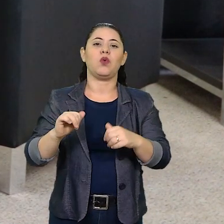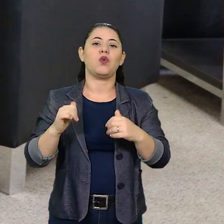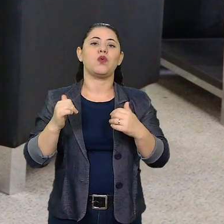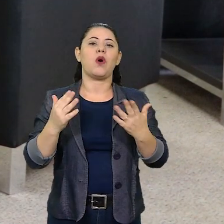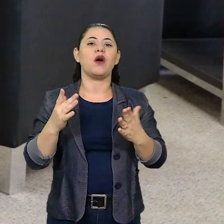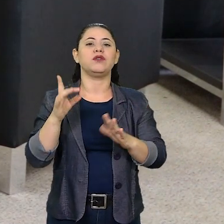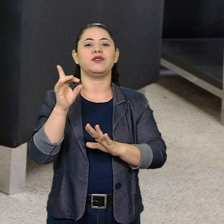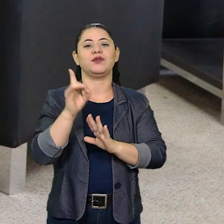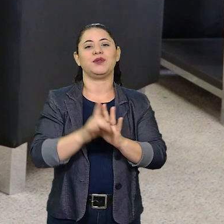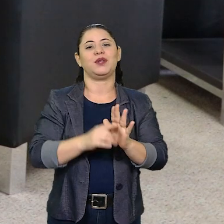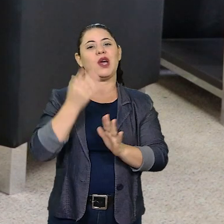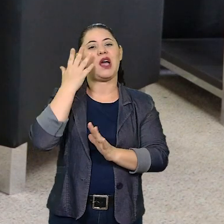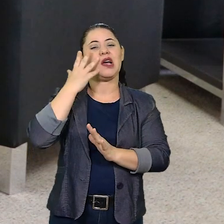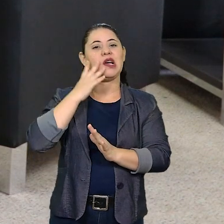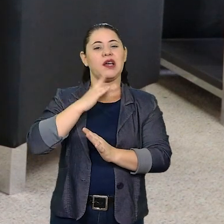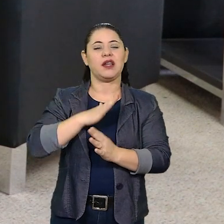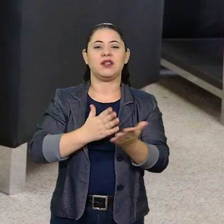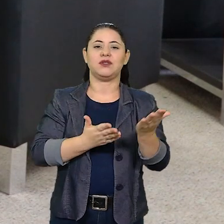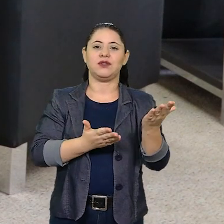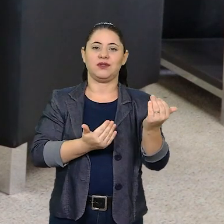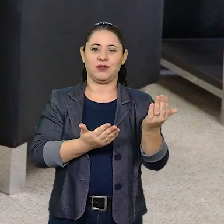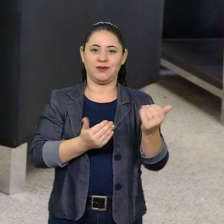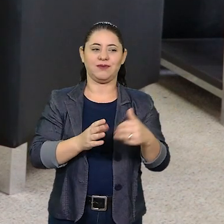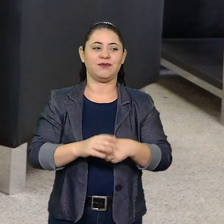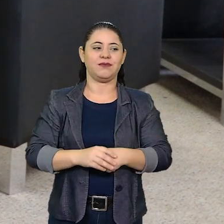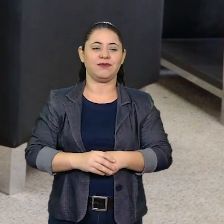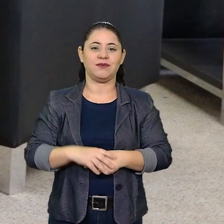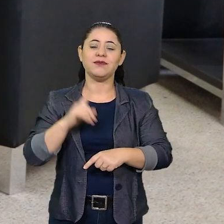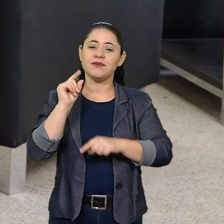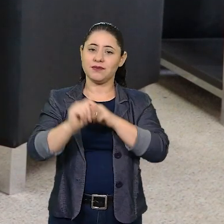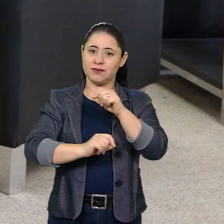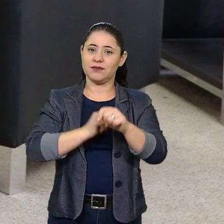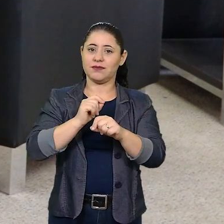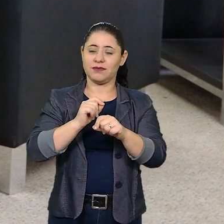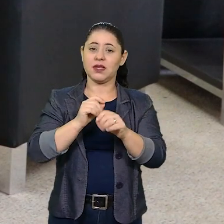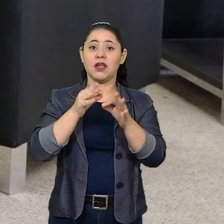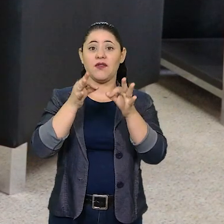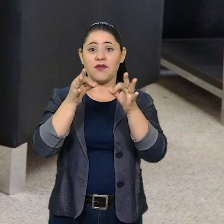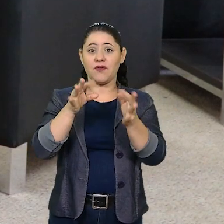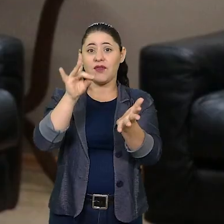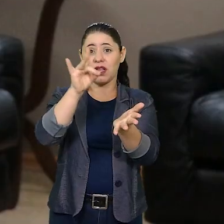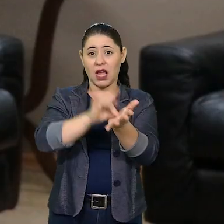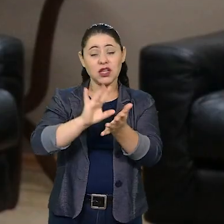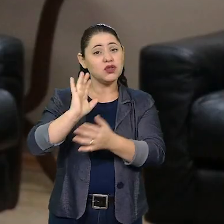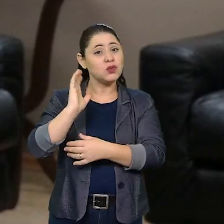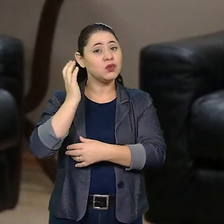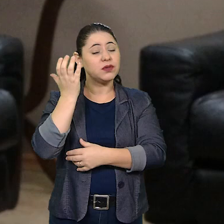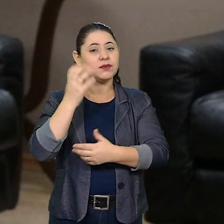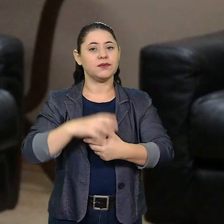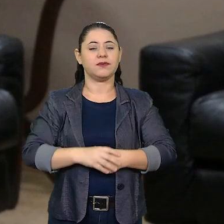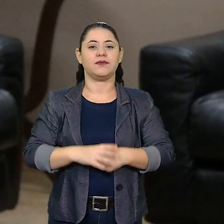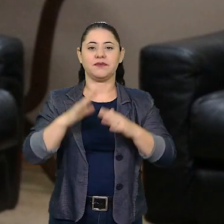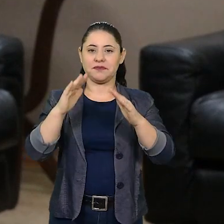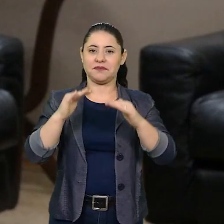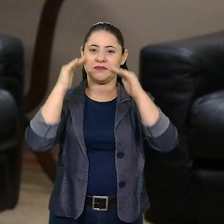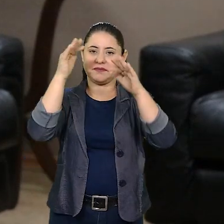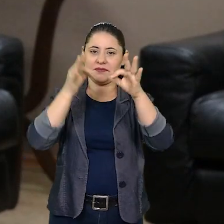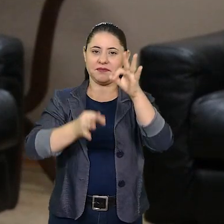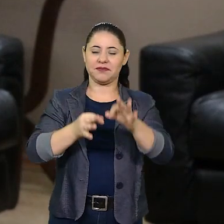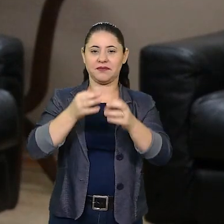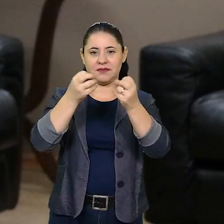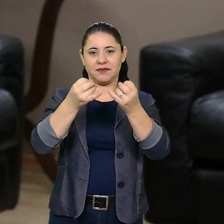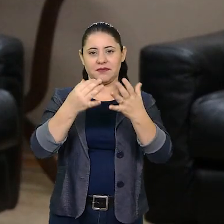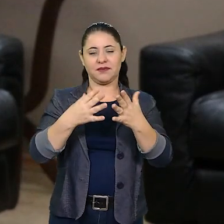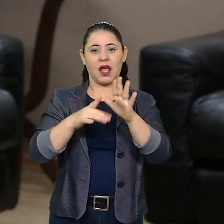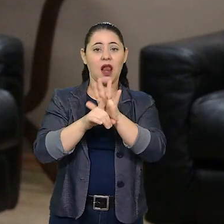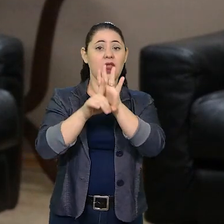os direitos da criança e do adolescente para que eles sejam efetivados. Desembargadora, a gente estava